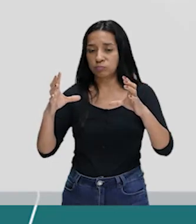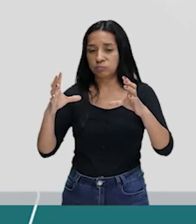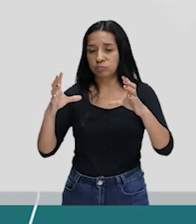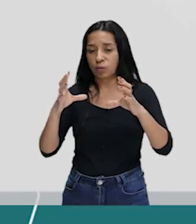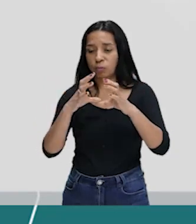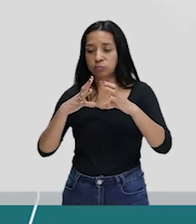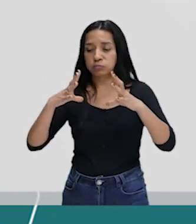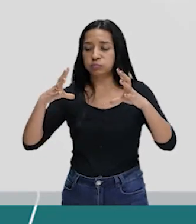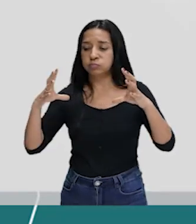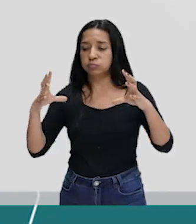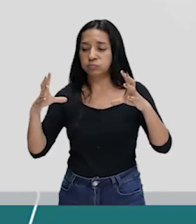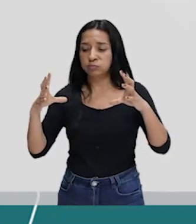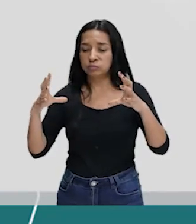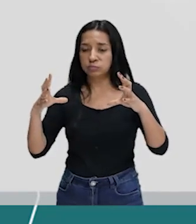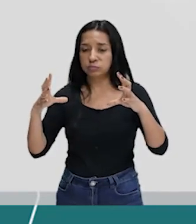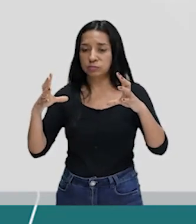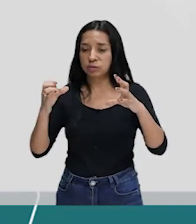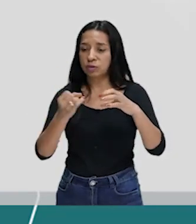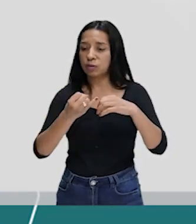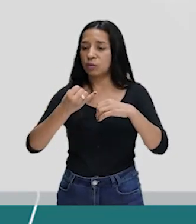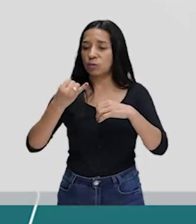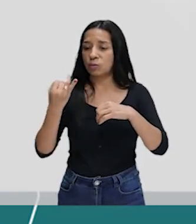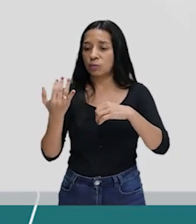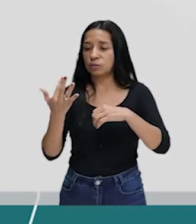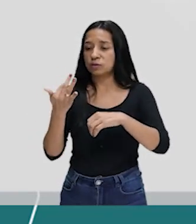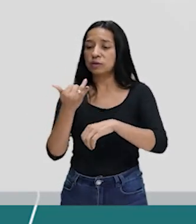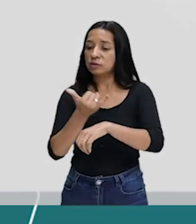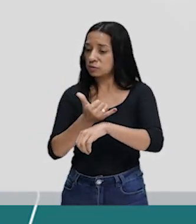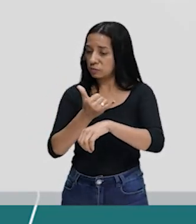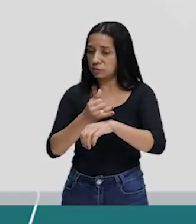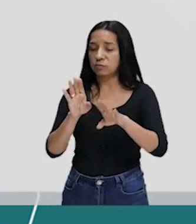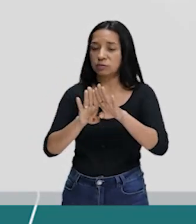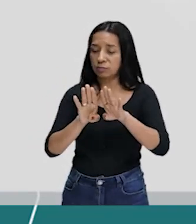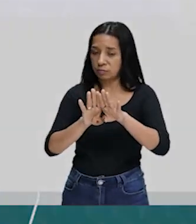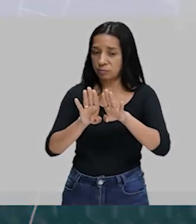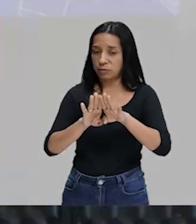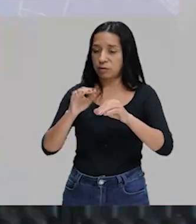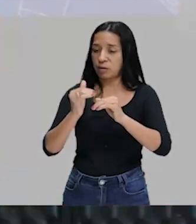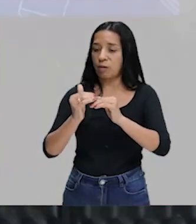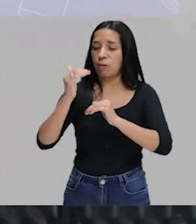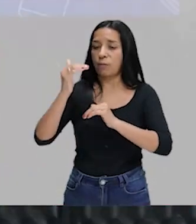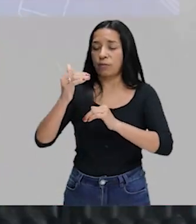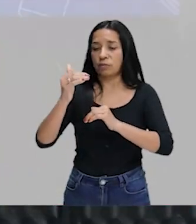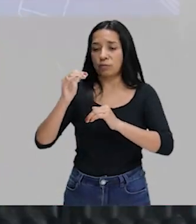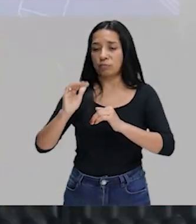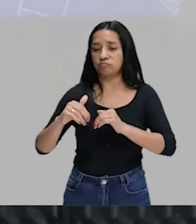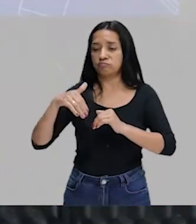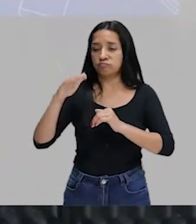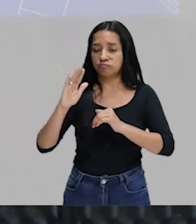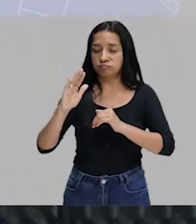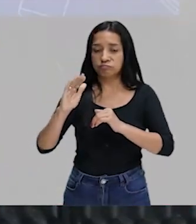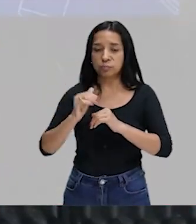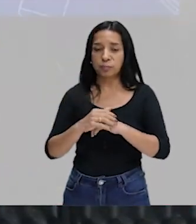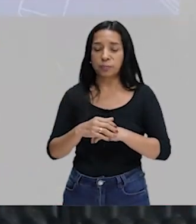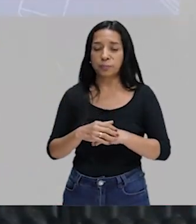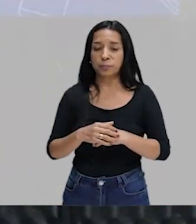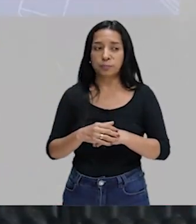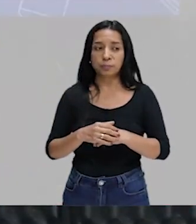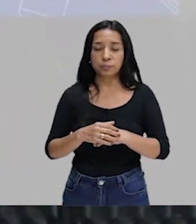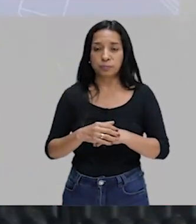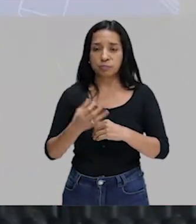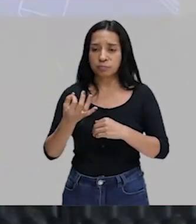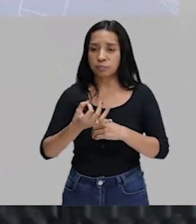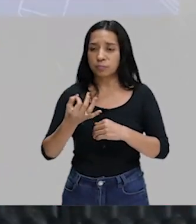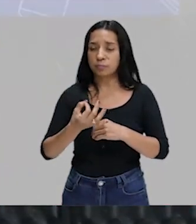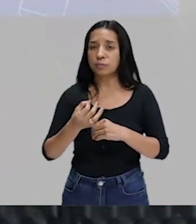seu tamanho, né, essa quantidade de ferro ela também vai aumentar, certo? Esse ferro líquido ele também vai aumentar, tá